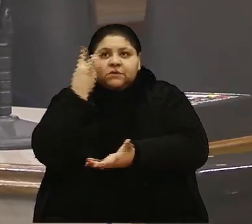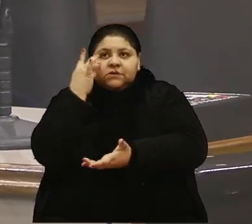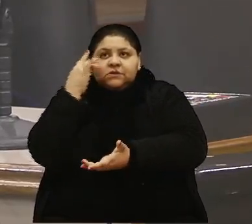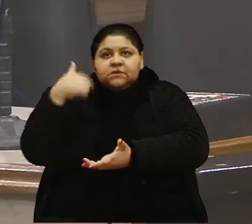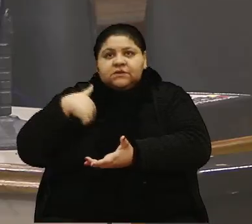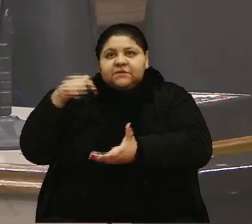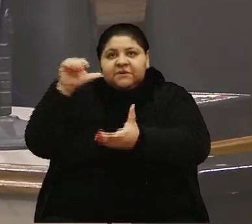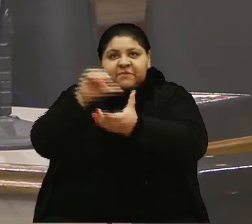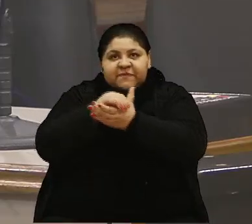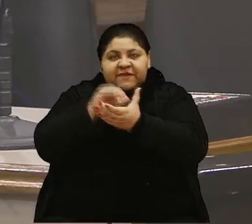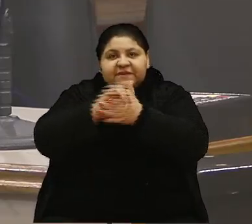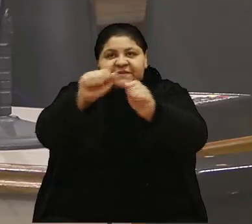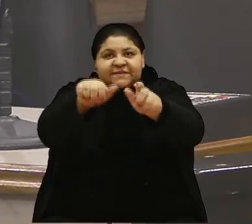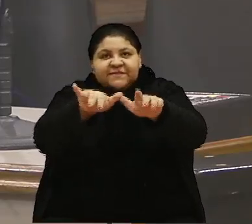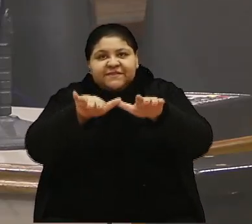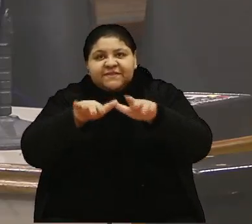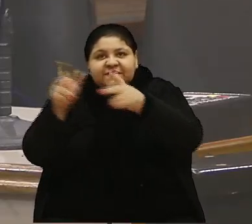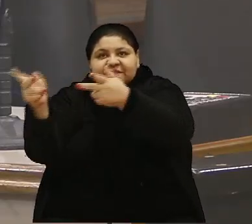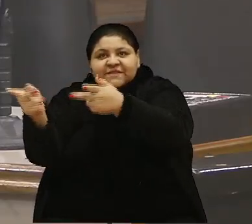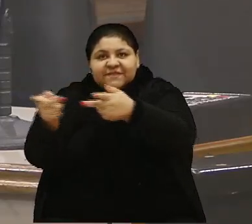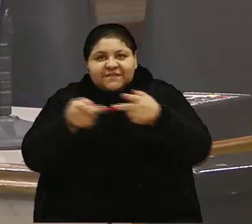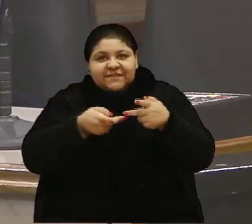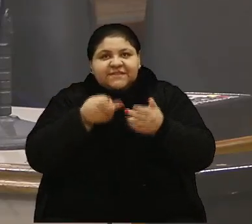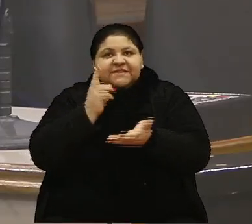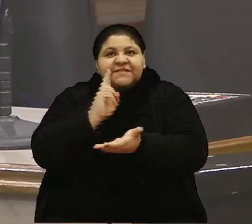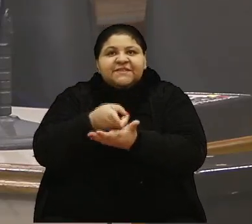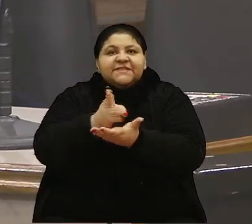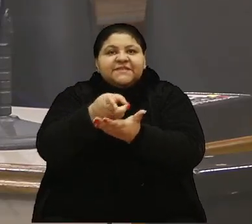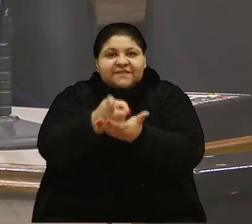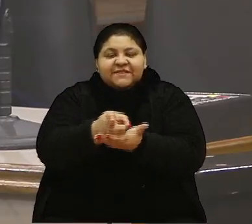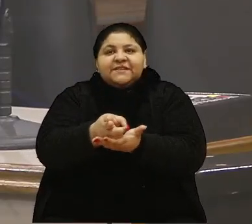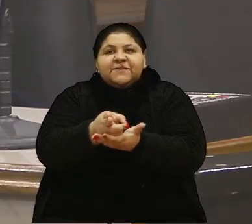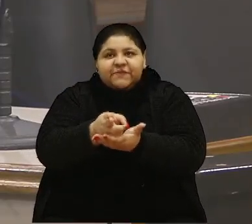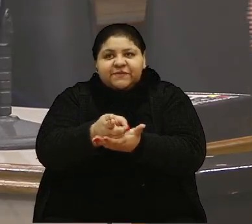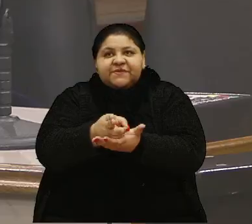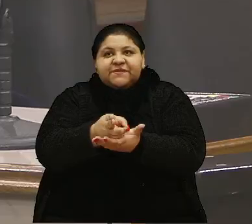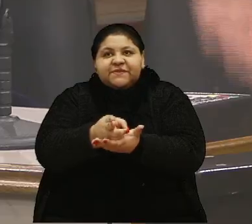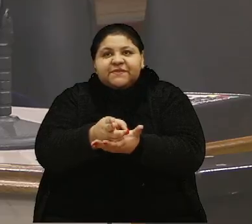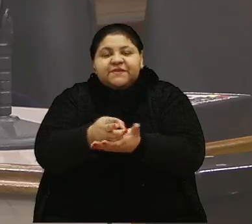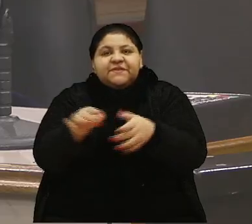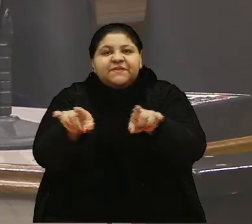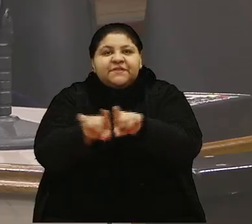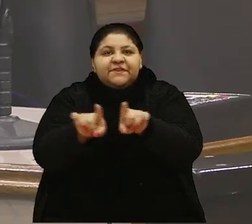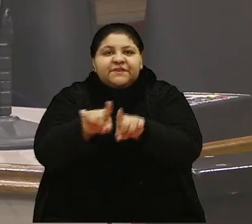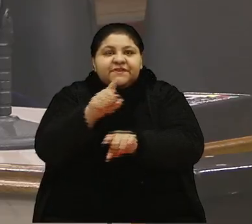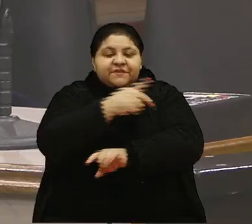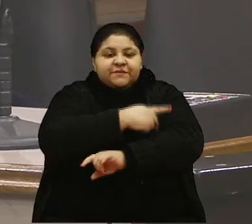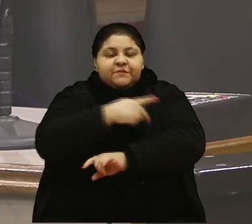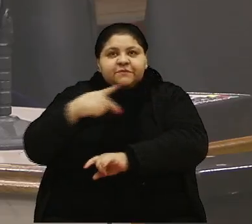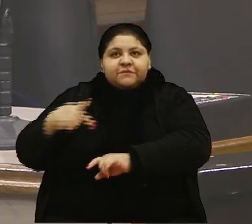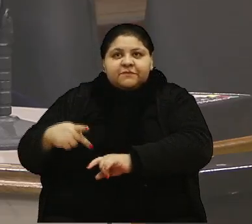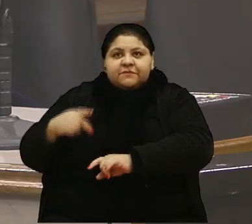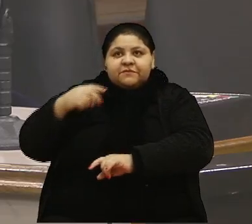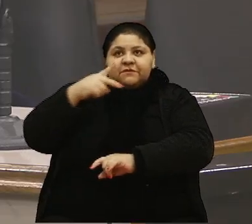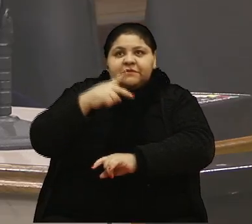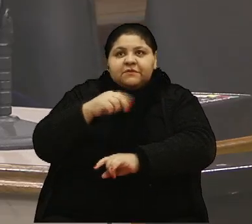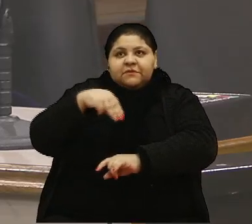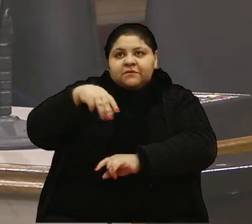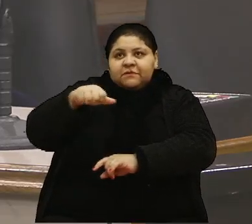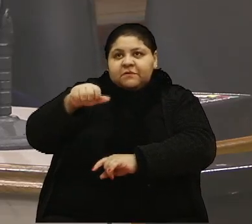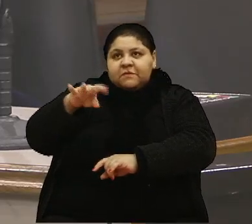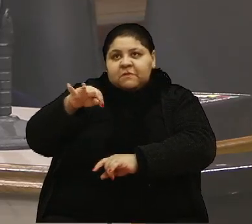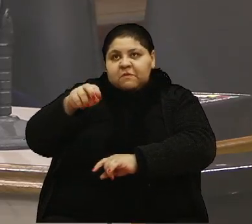no plenário. Bem-vinda sempre, que puder. E na pessoa do pastor Matheus Levi, eu quero cumprimentar a todas